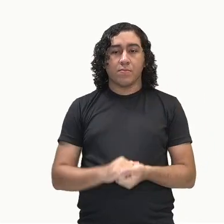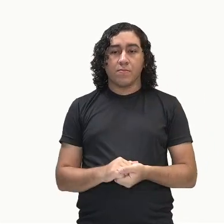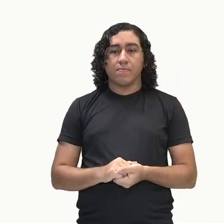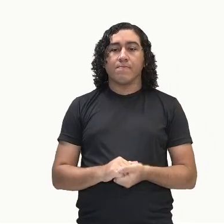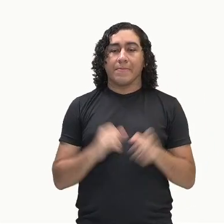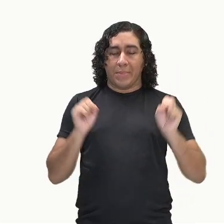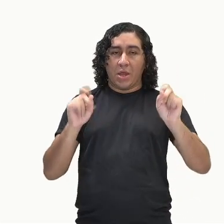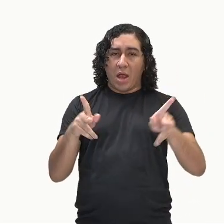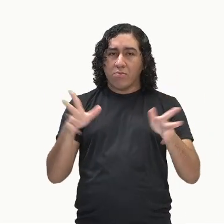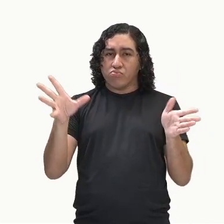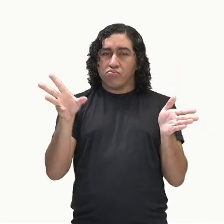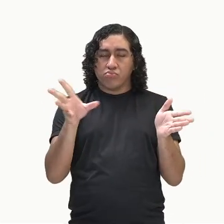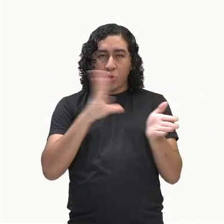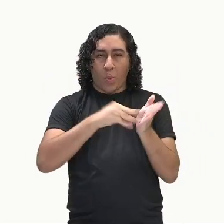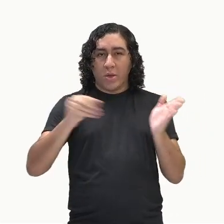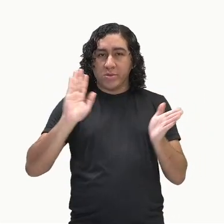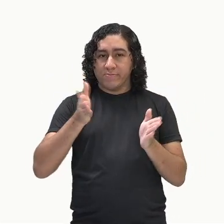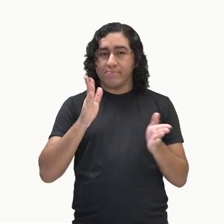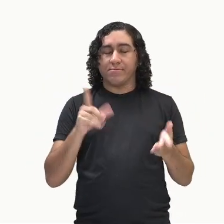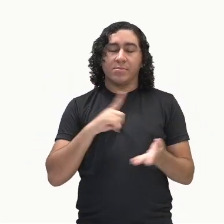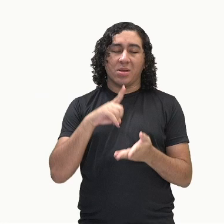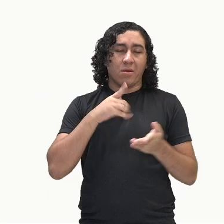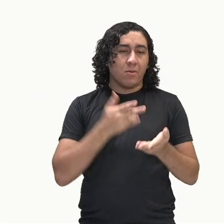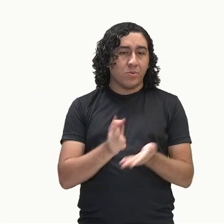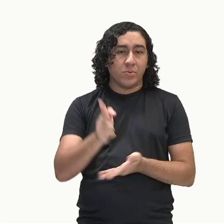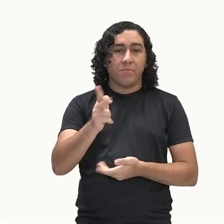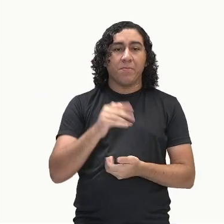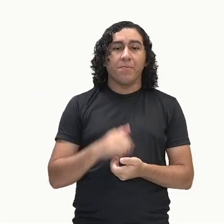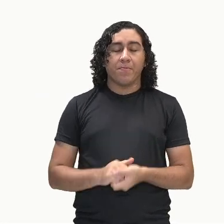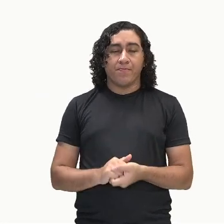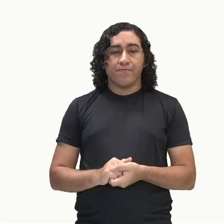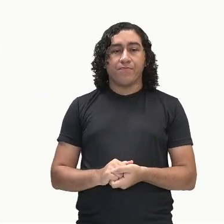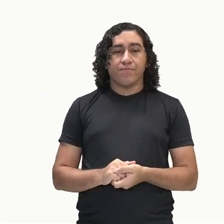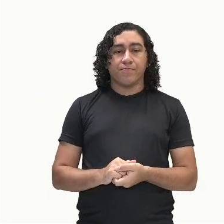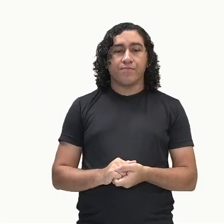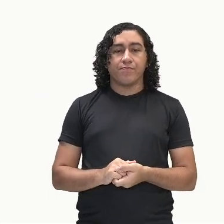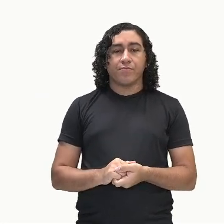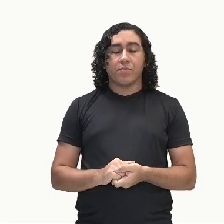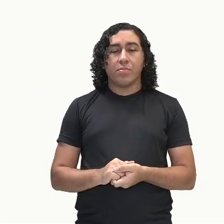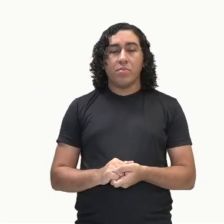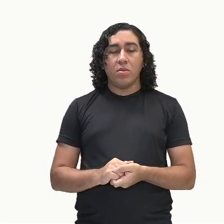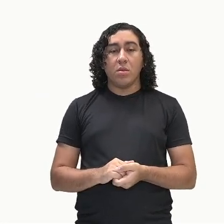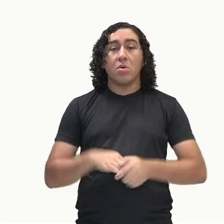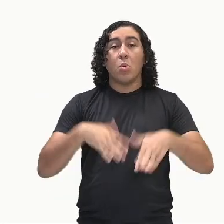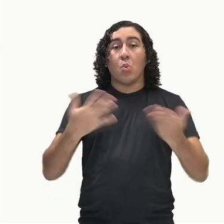Beleza? Anotado? Vamos lá, então. Qual é o 30º termo